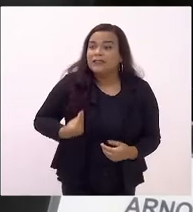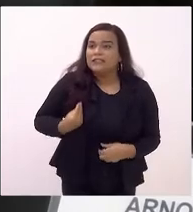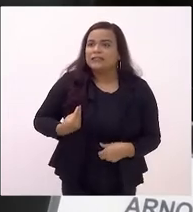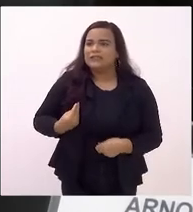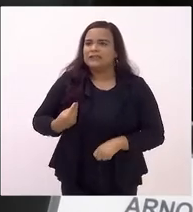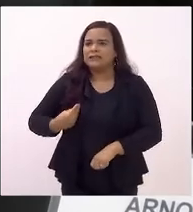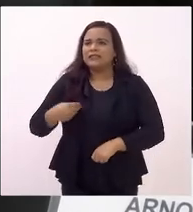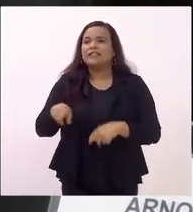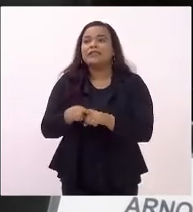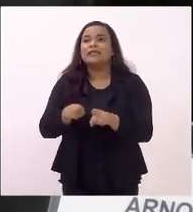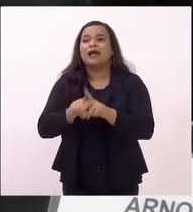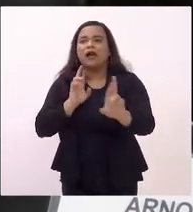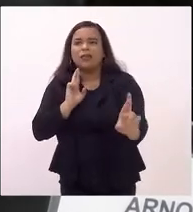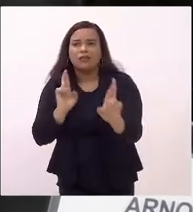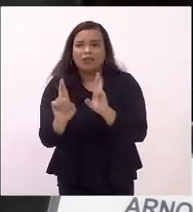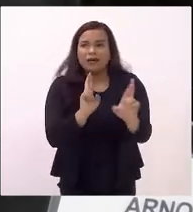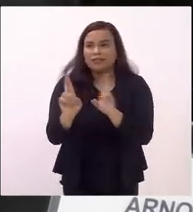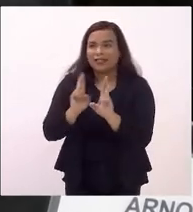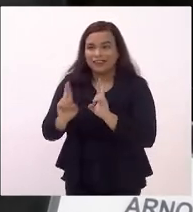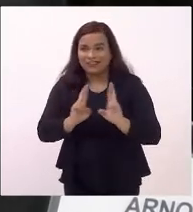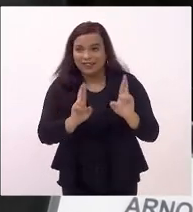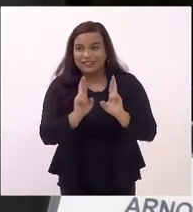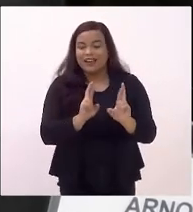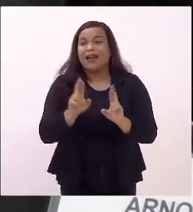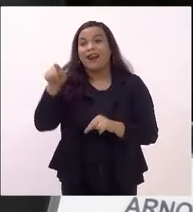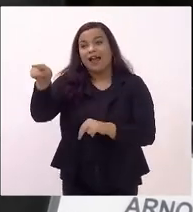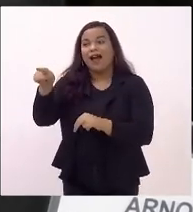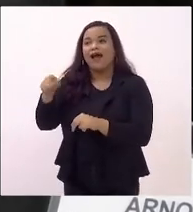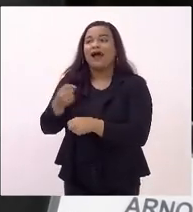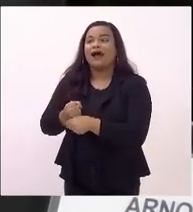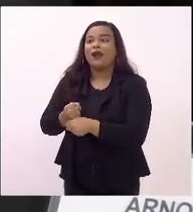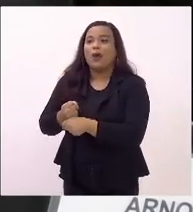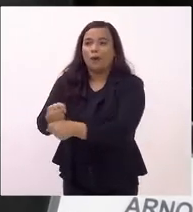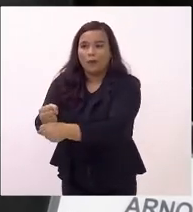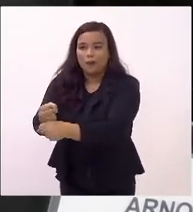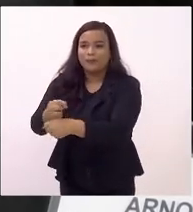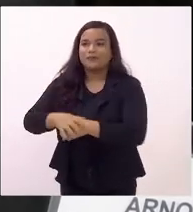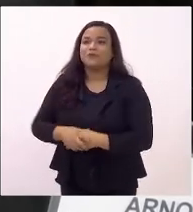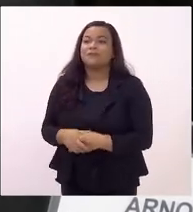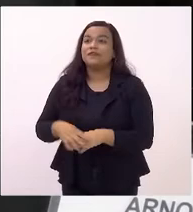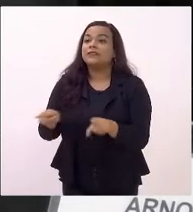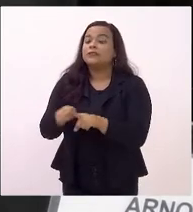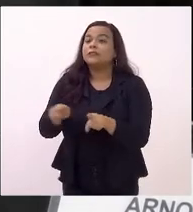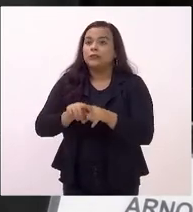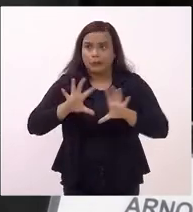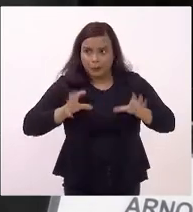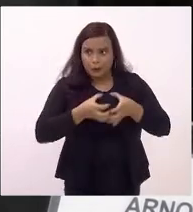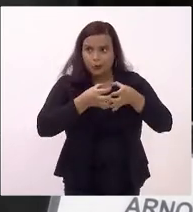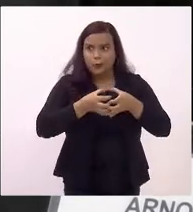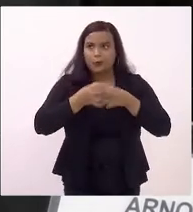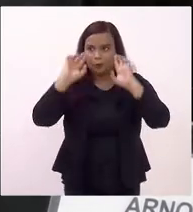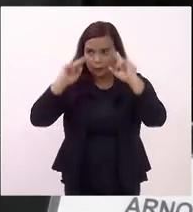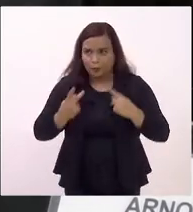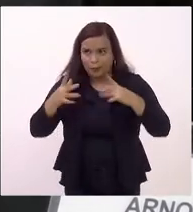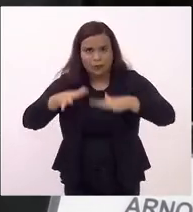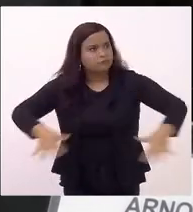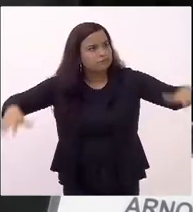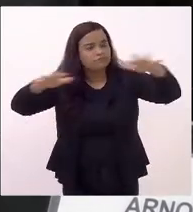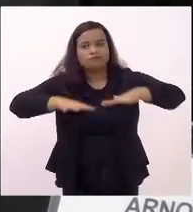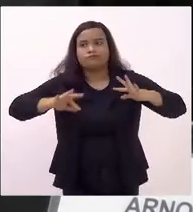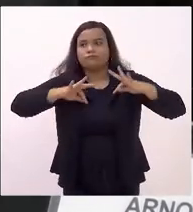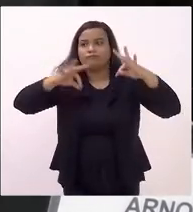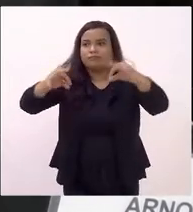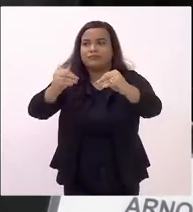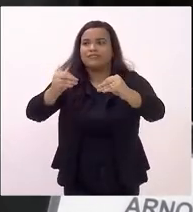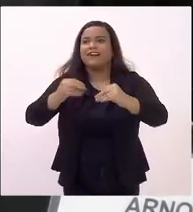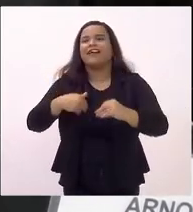de relação com o seu quilombo, com o seu grupo e com a humanidade como um todo, é algo que